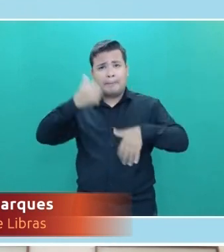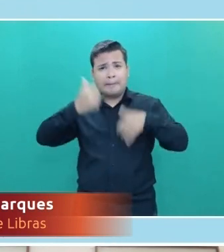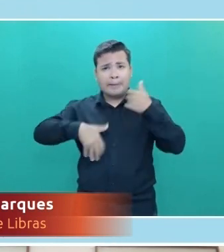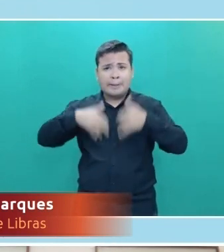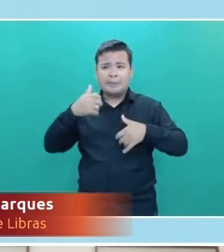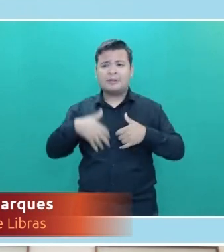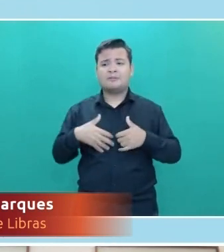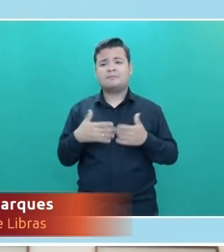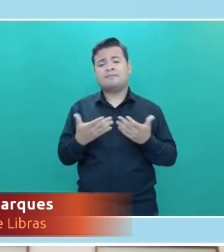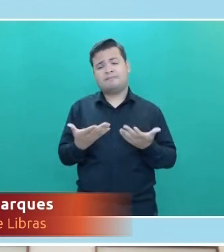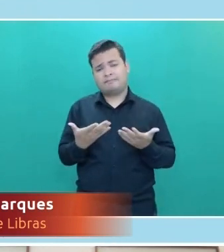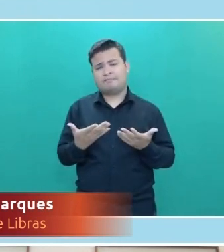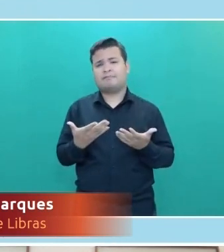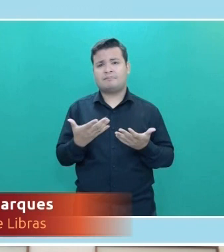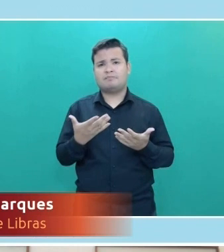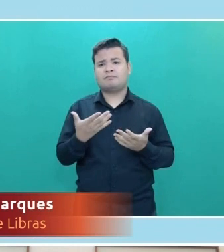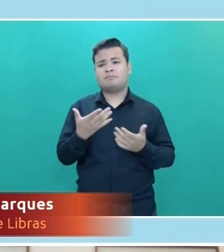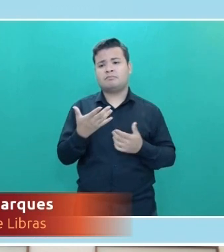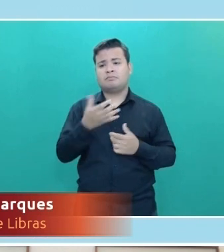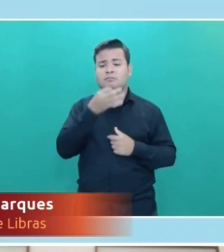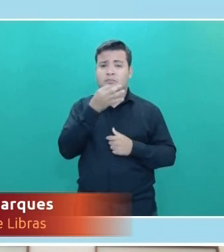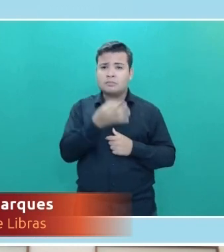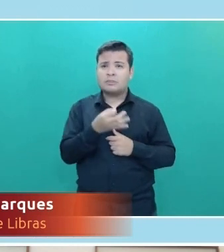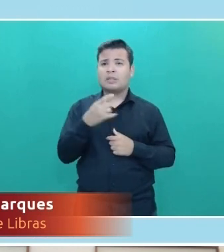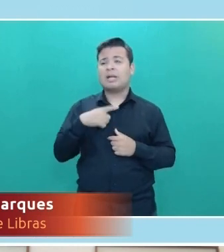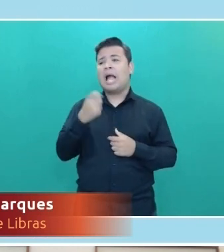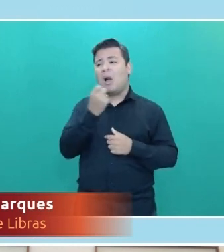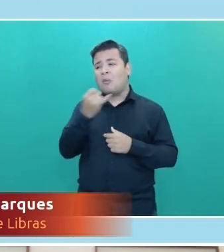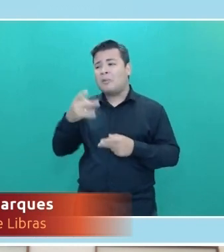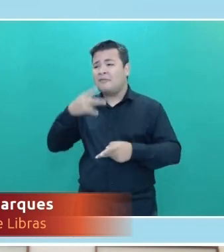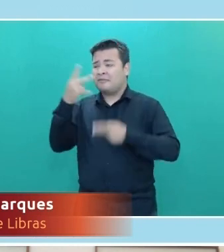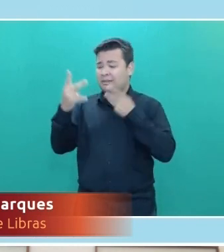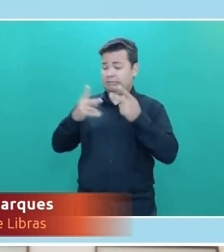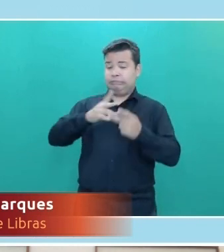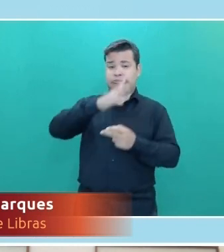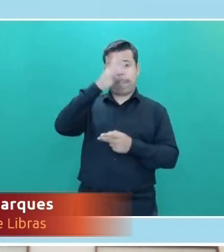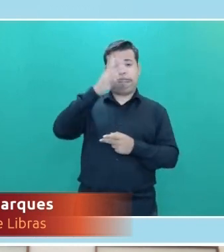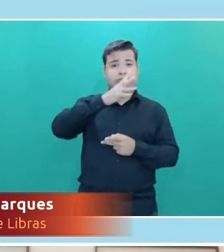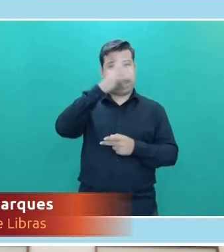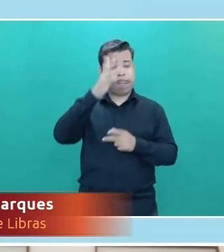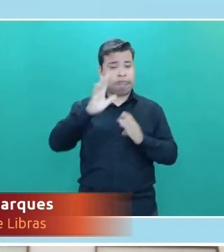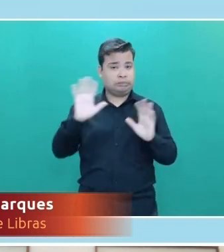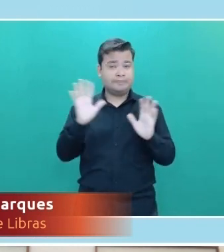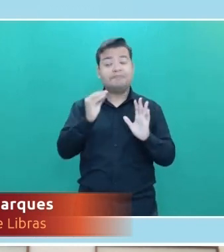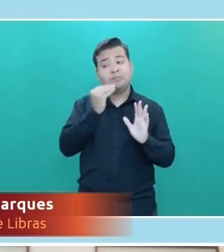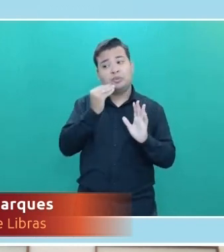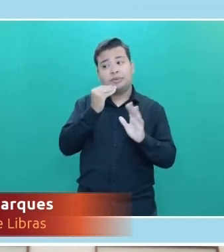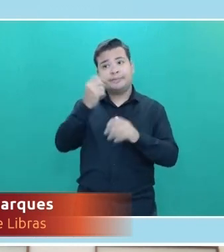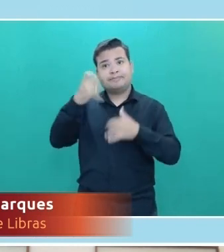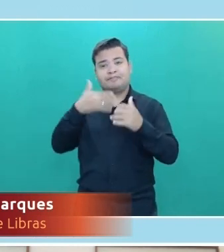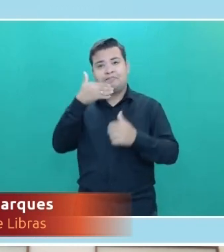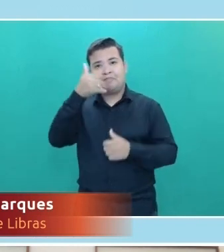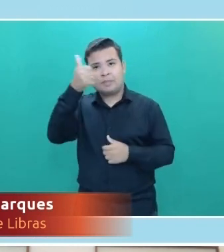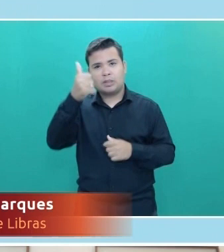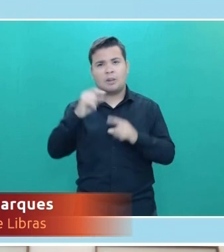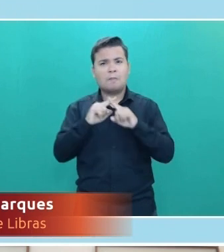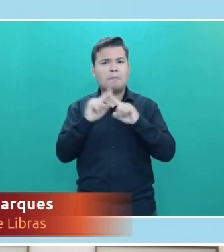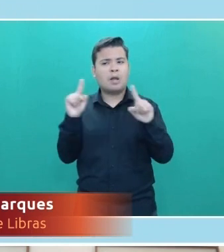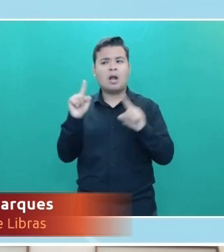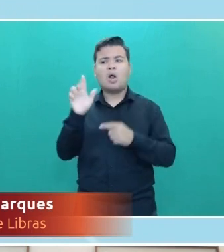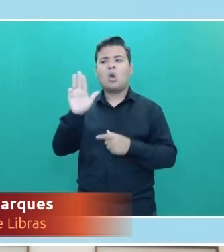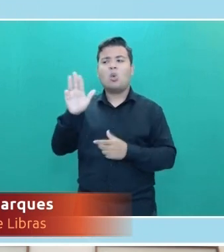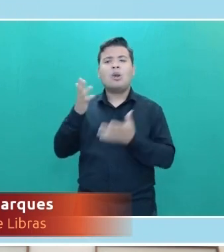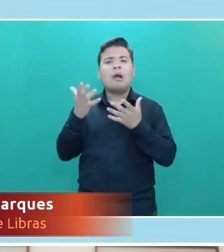dúvida, algumas infelizes, poderia ser posto de maneira melhor, mas o que o Lula está buscando é entrar